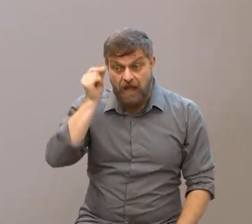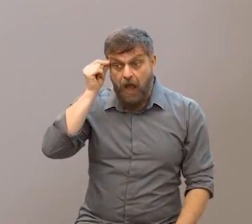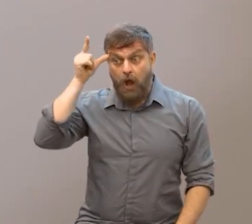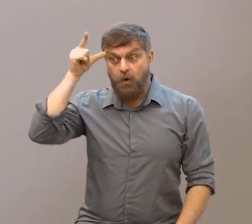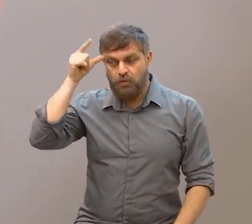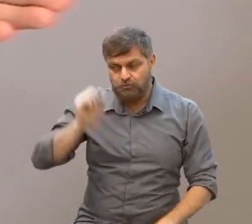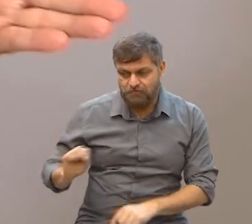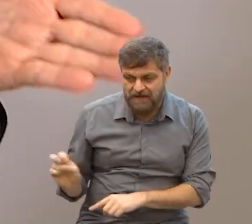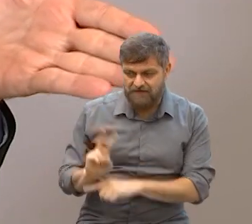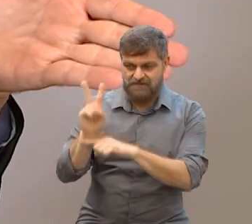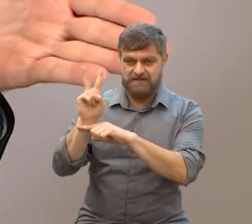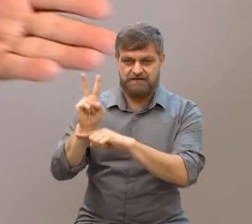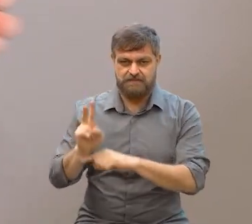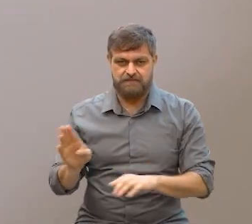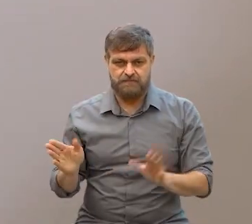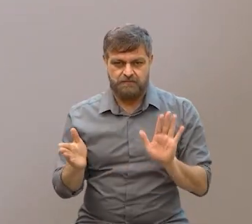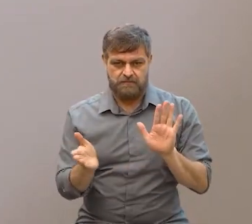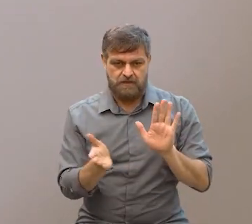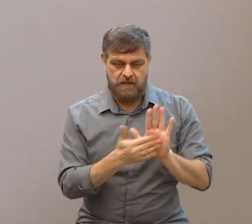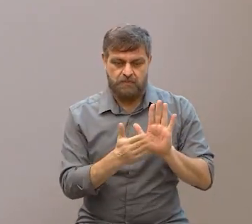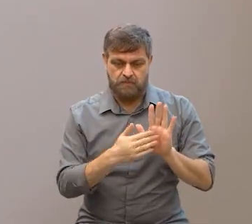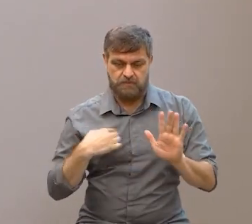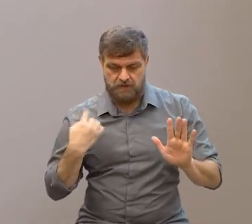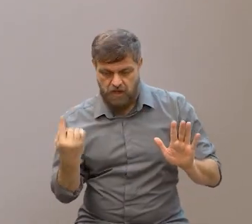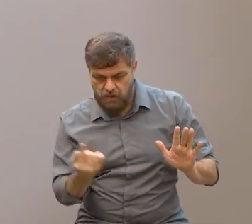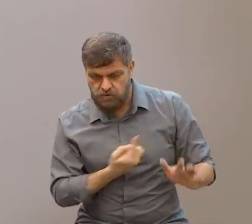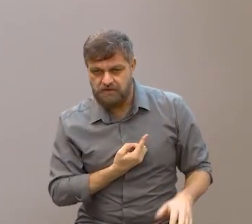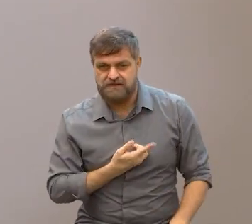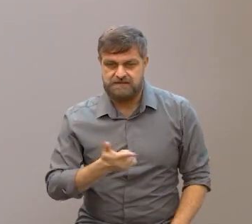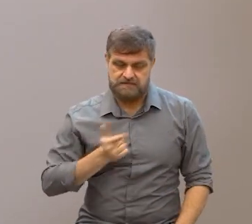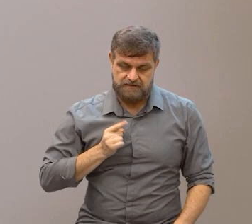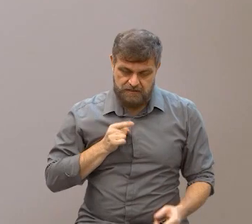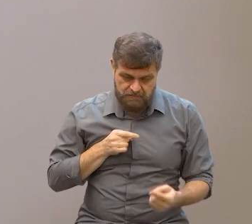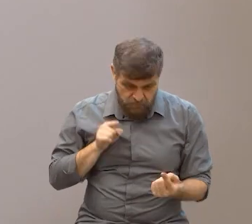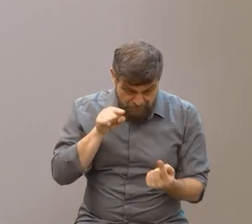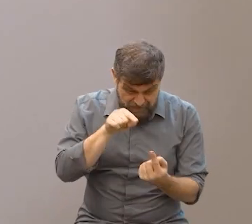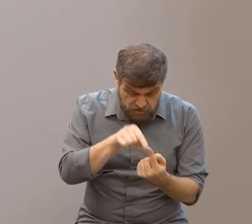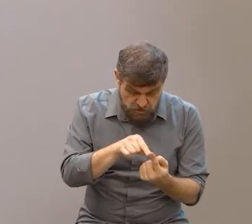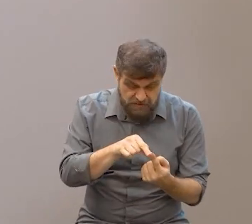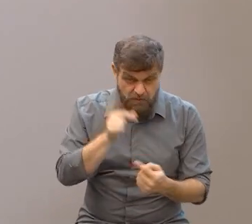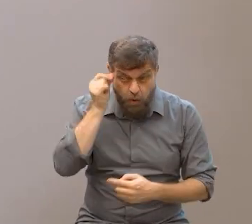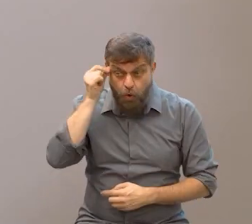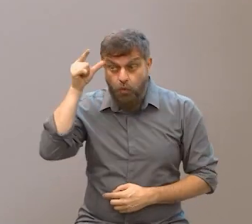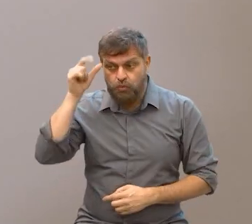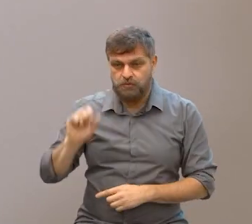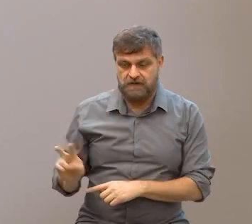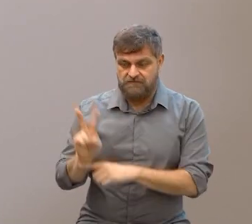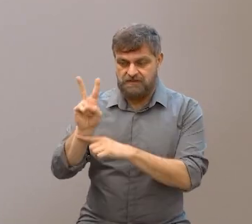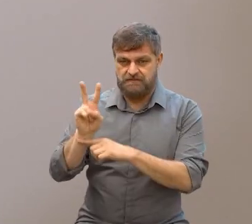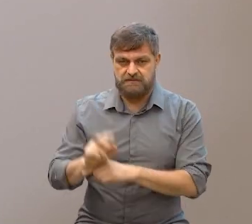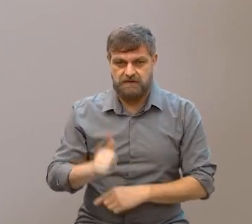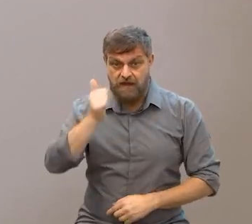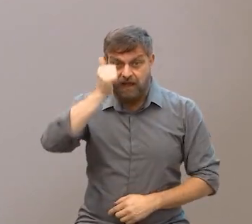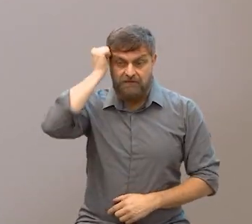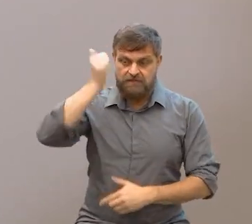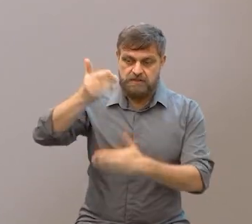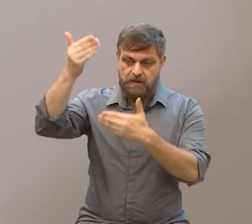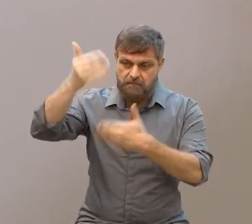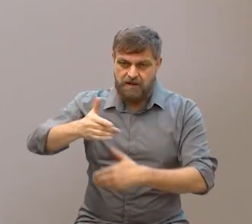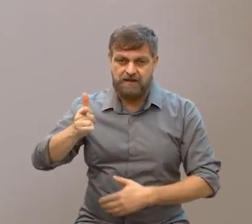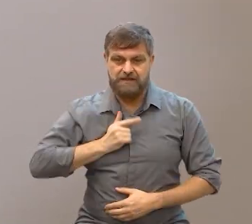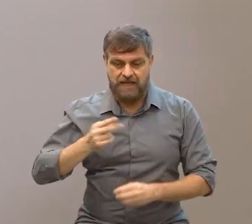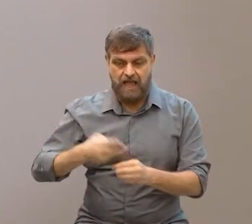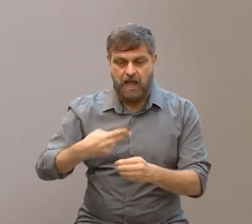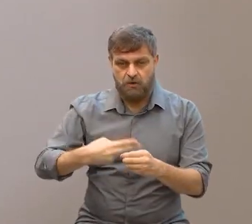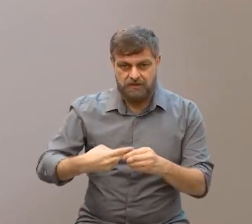Por isso que a proposta da BNCC vai nesse sentido, né? Mas valorizar as culturas. Então, por exemplo, só exame vestibular não dá. Então tem que ter a